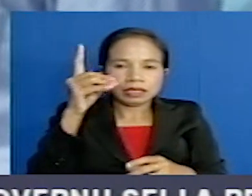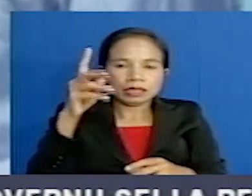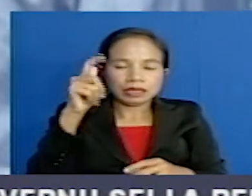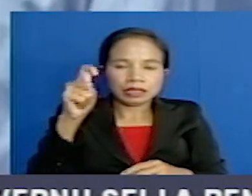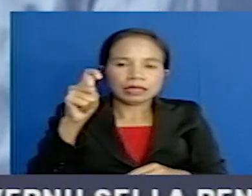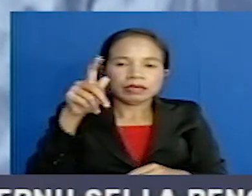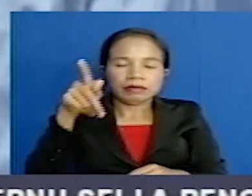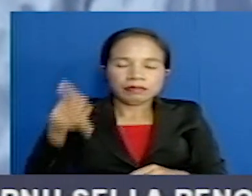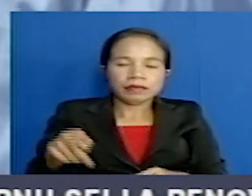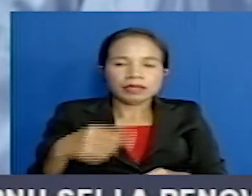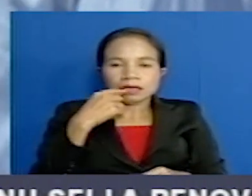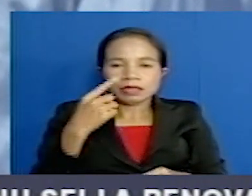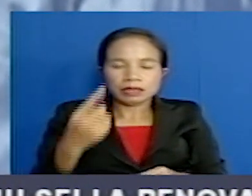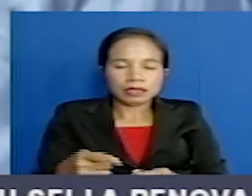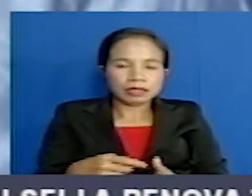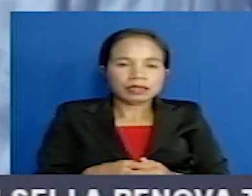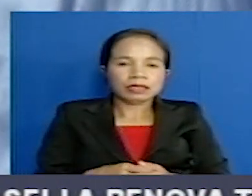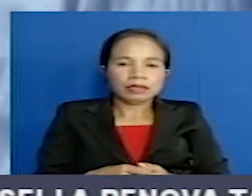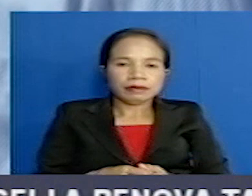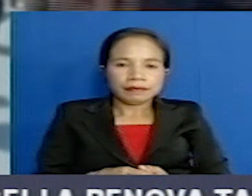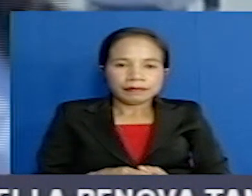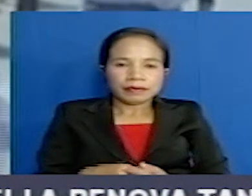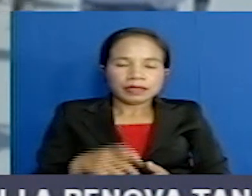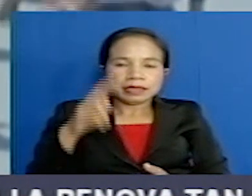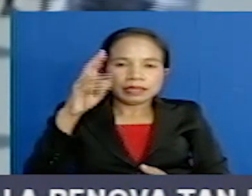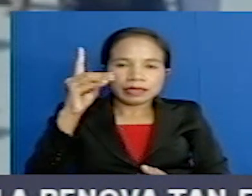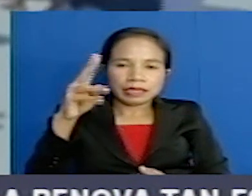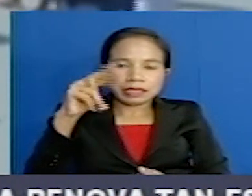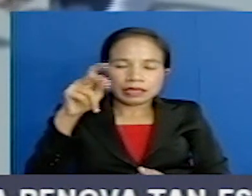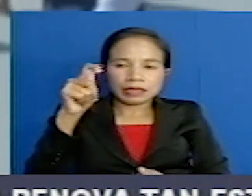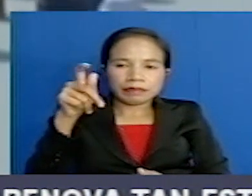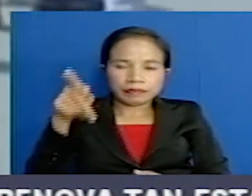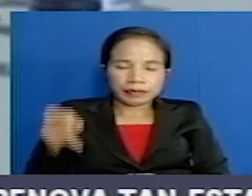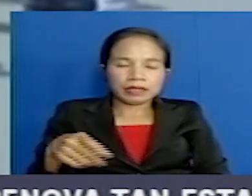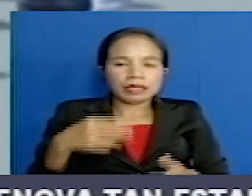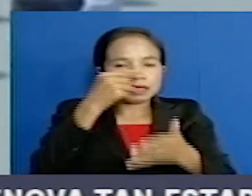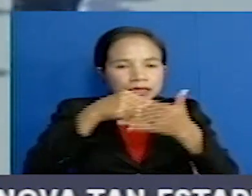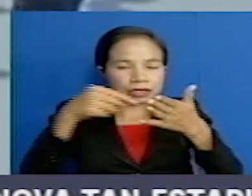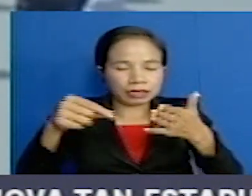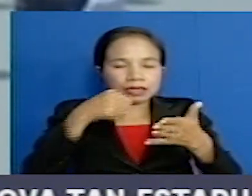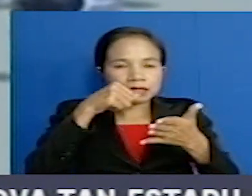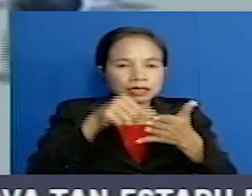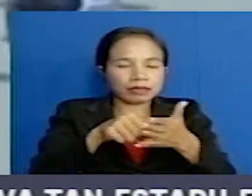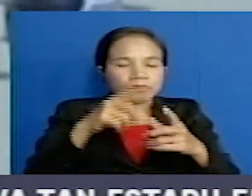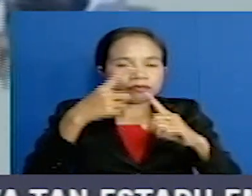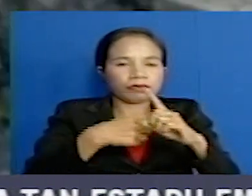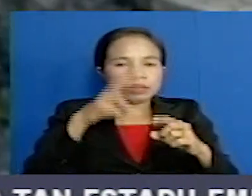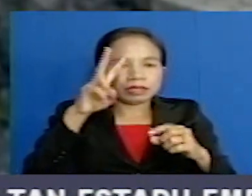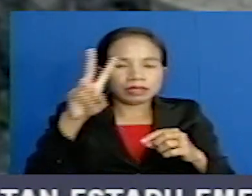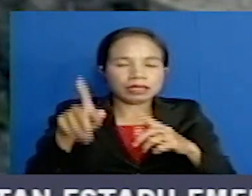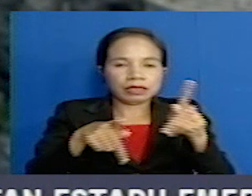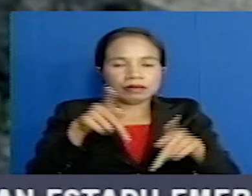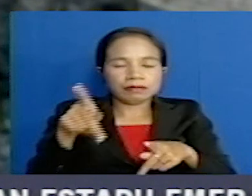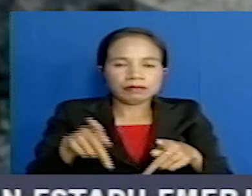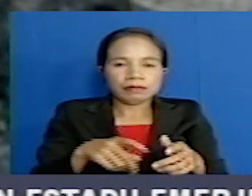Rodrigo de Mendonça, informa antes ato DNTP halo ona notificação. Durante fulangida, o de ocupante nebe